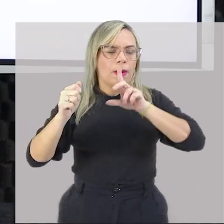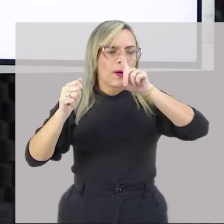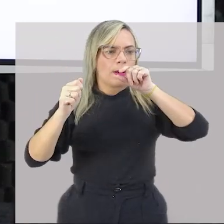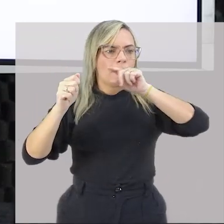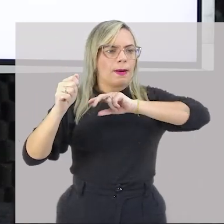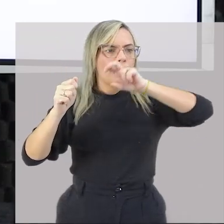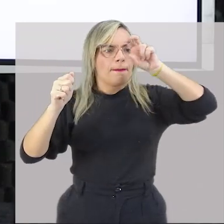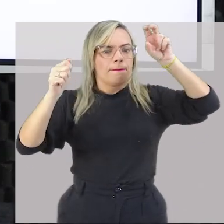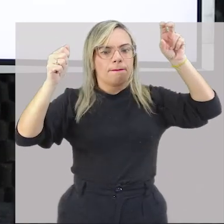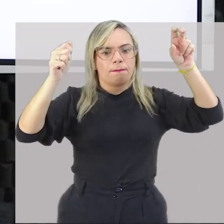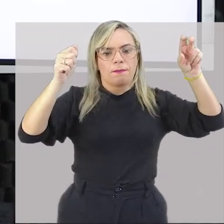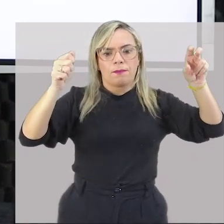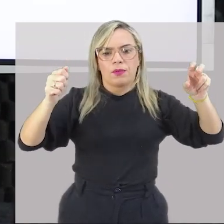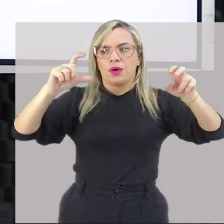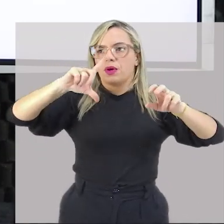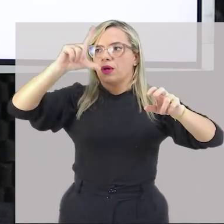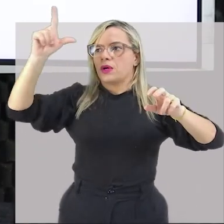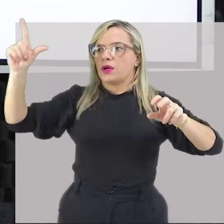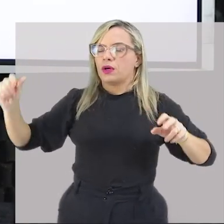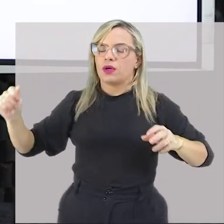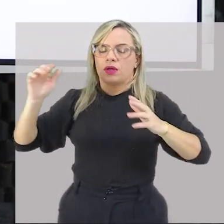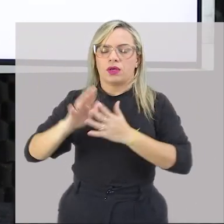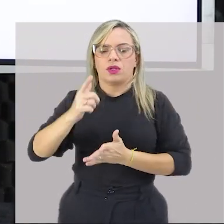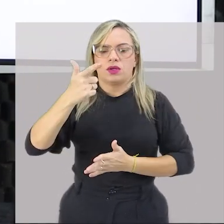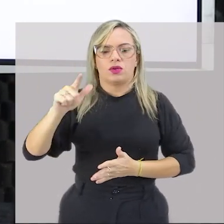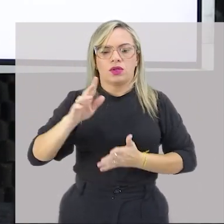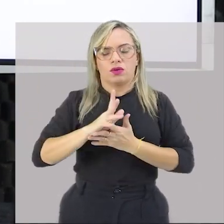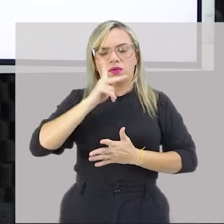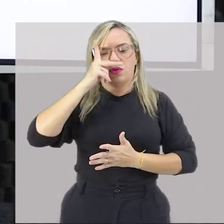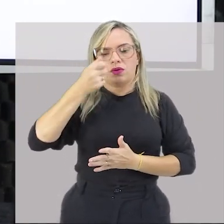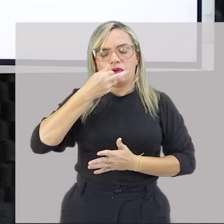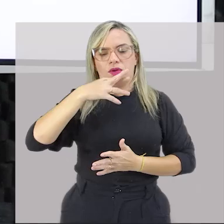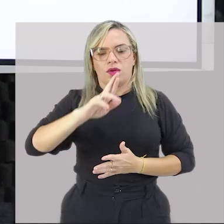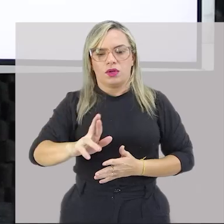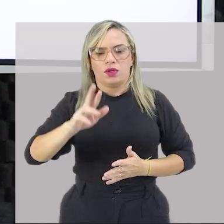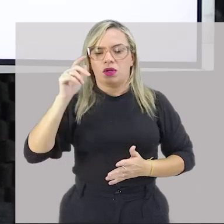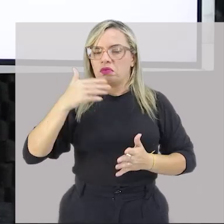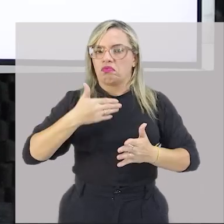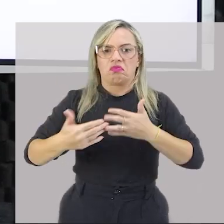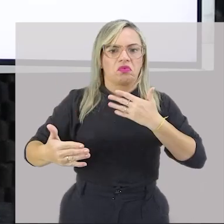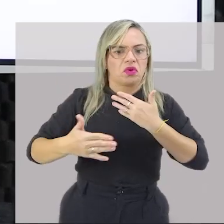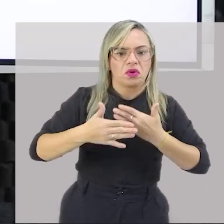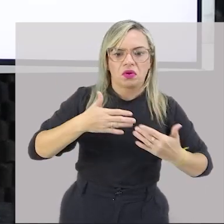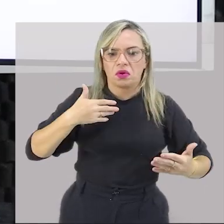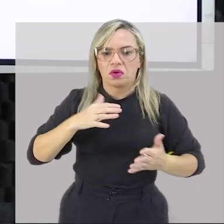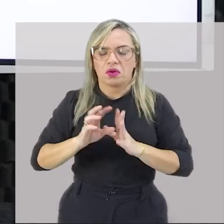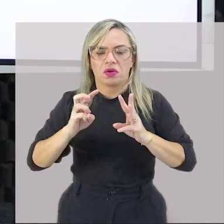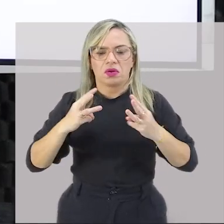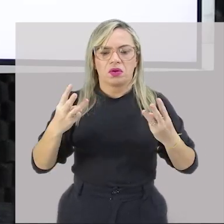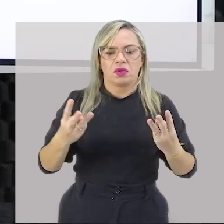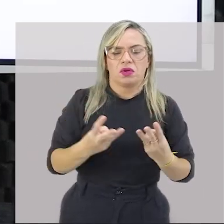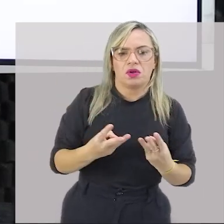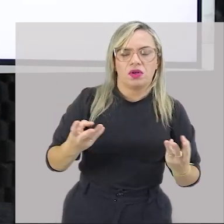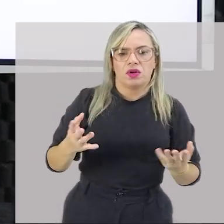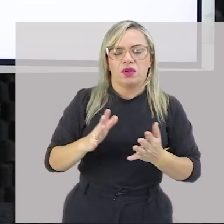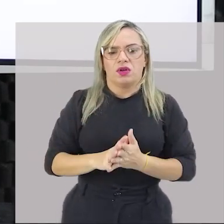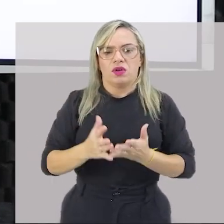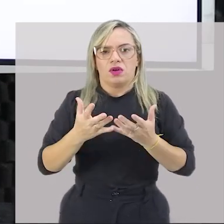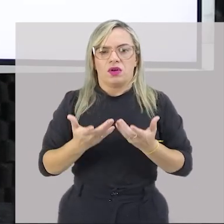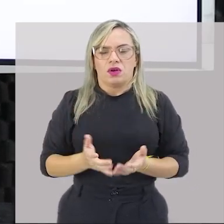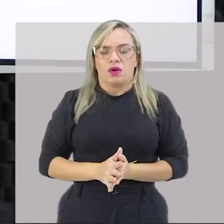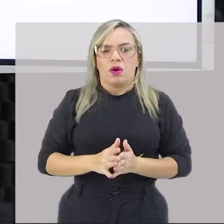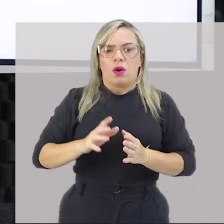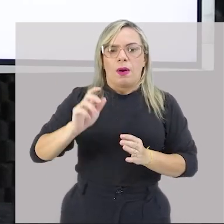da Lua, que lá não tem resistência do ar, que independente das massas, o martelo e a pena, elas caíram juntas,